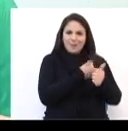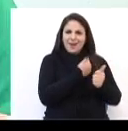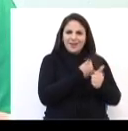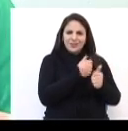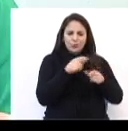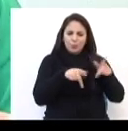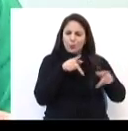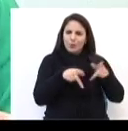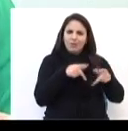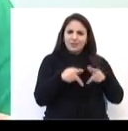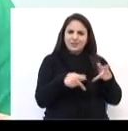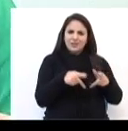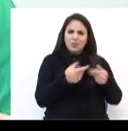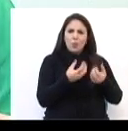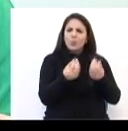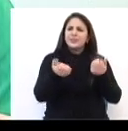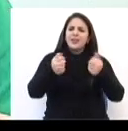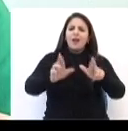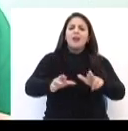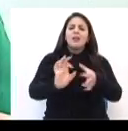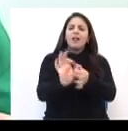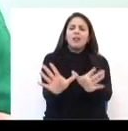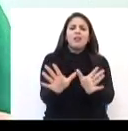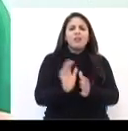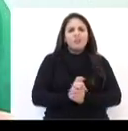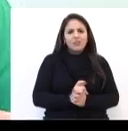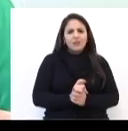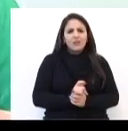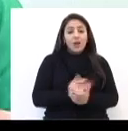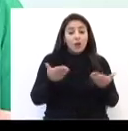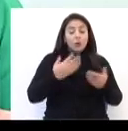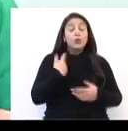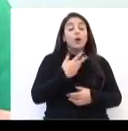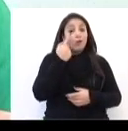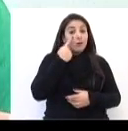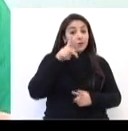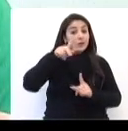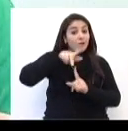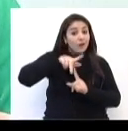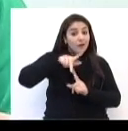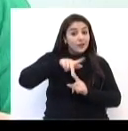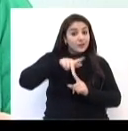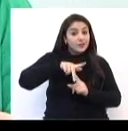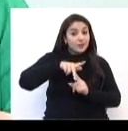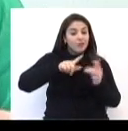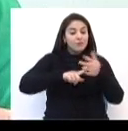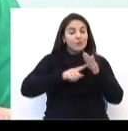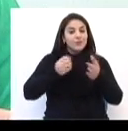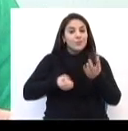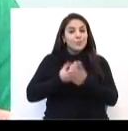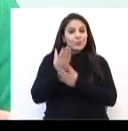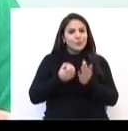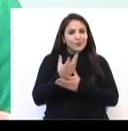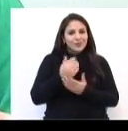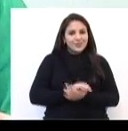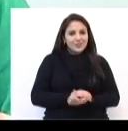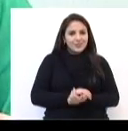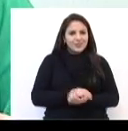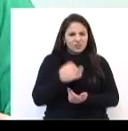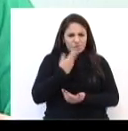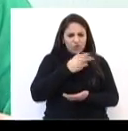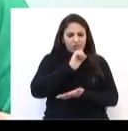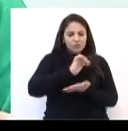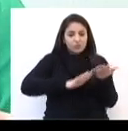área de basalto em Passo Fundo. Nós temos o Parque da Gare, a Feira do Produtor, nós